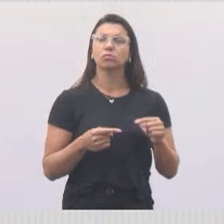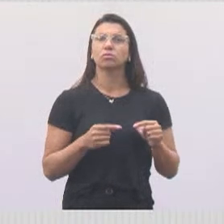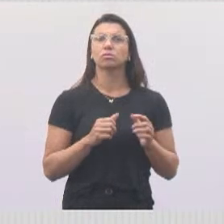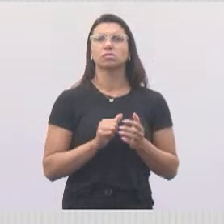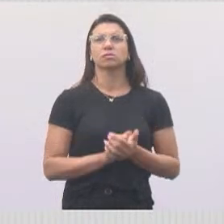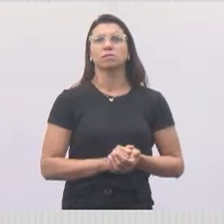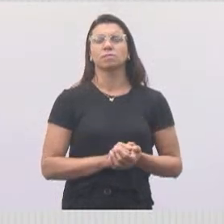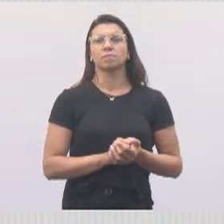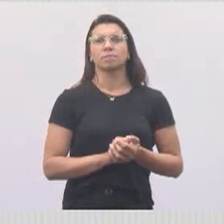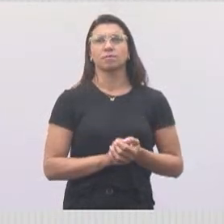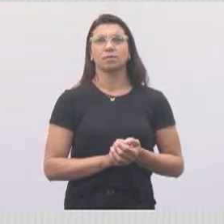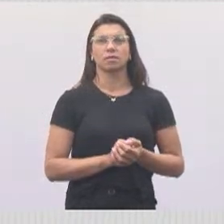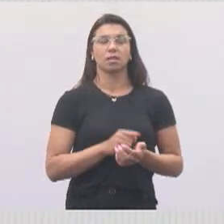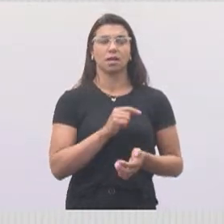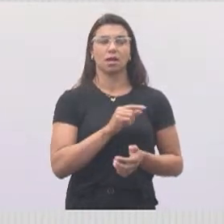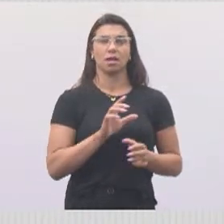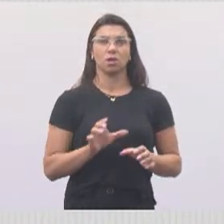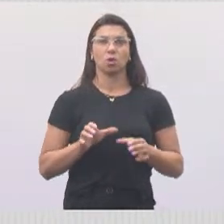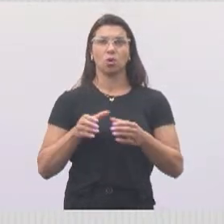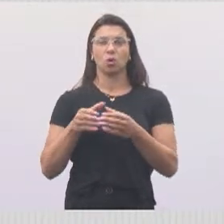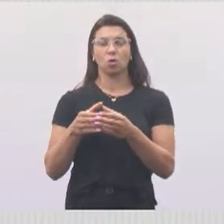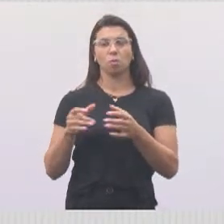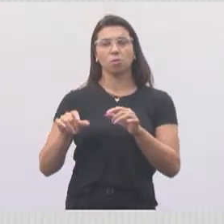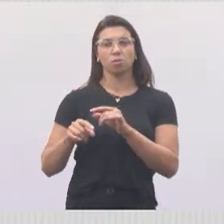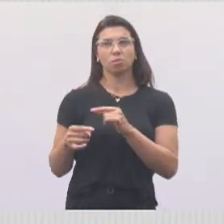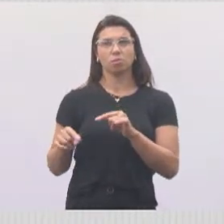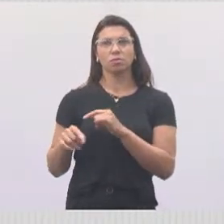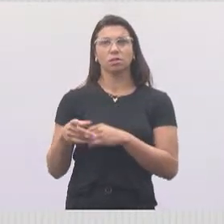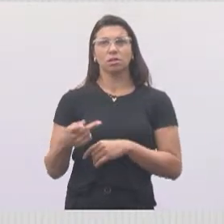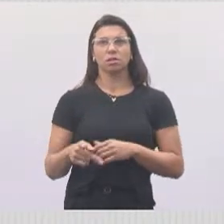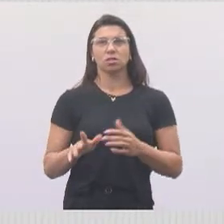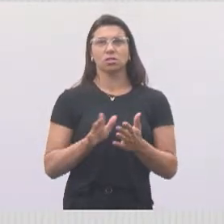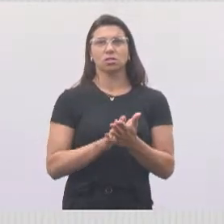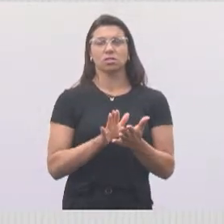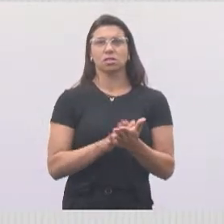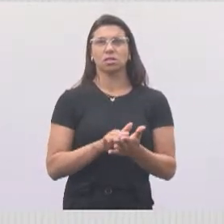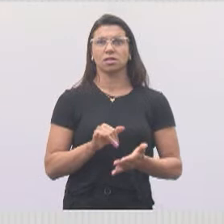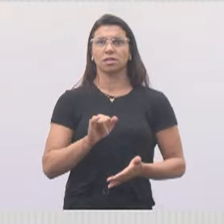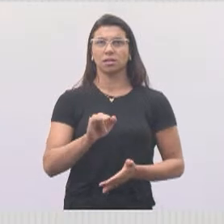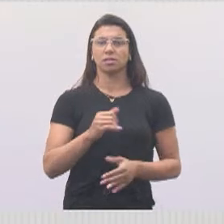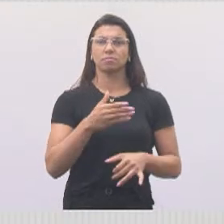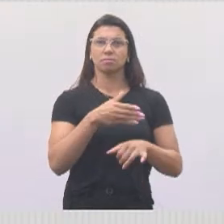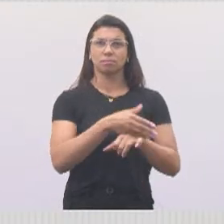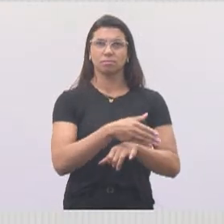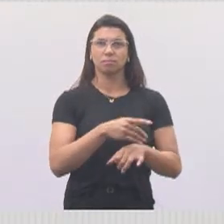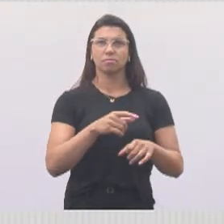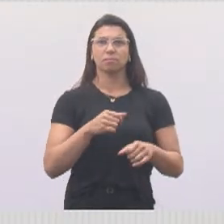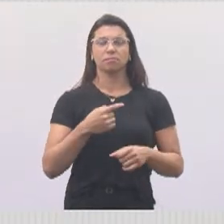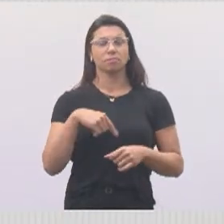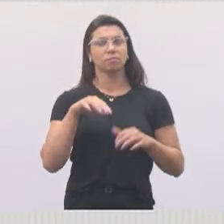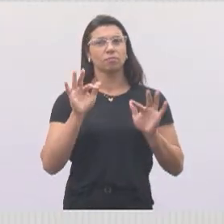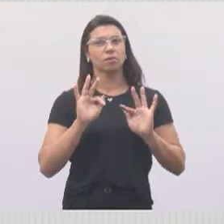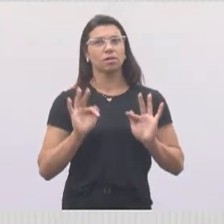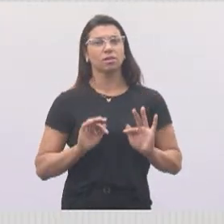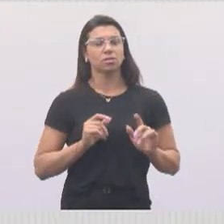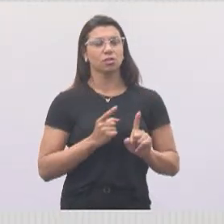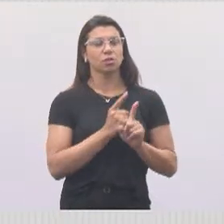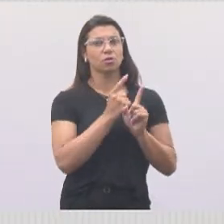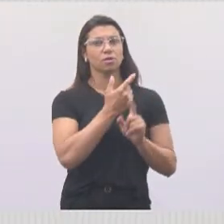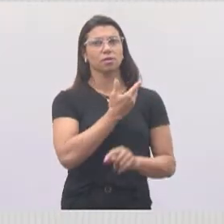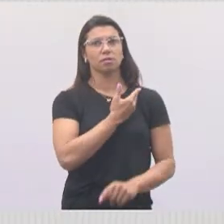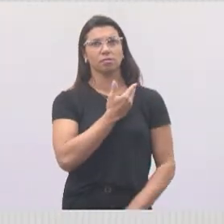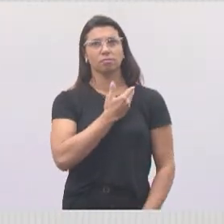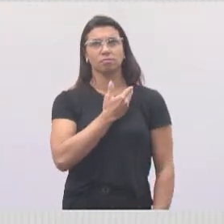banda municipal. Então, a gente fica contente de encontrar grandes amigos. Tá bom?